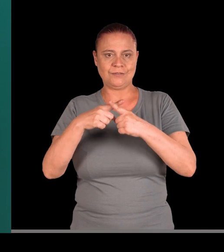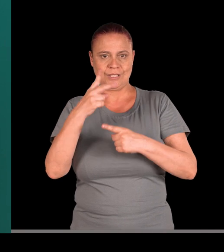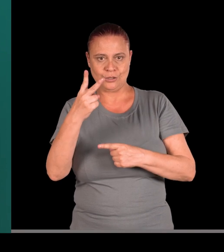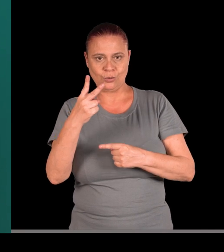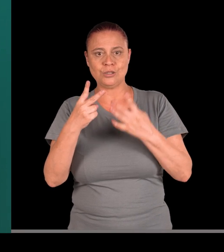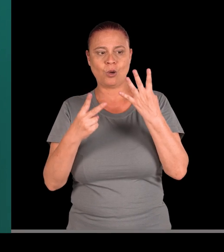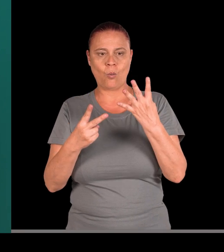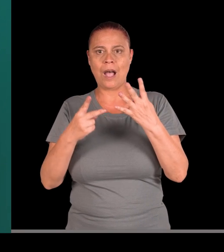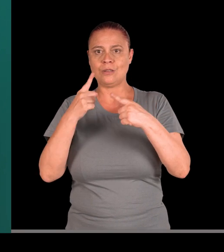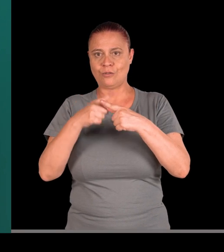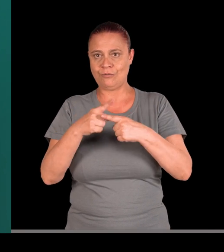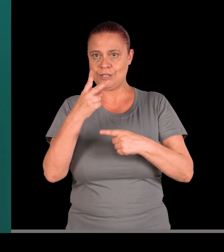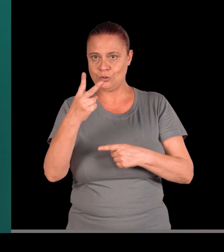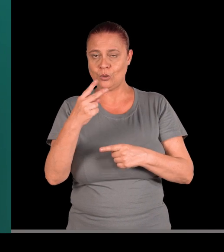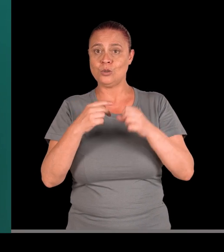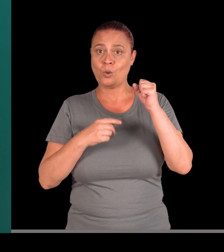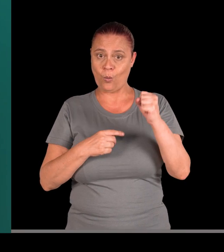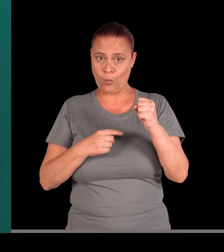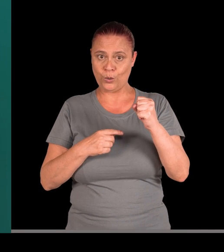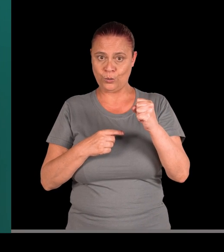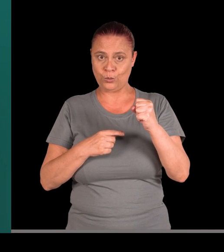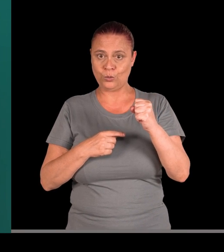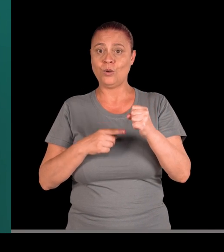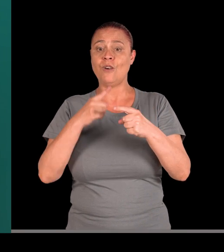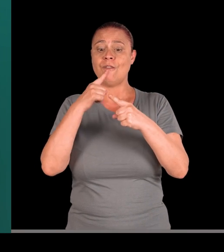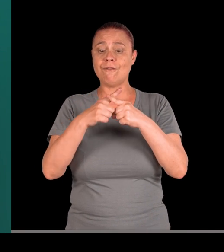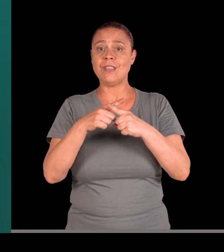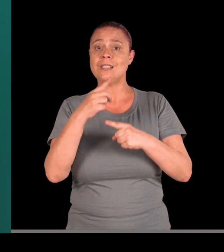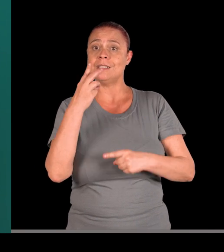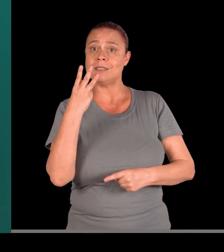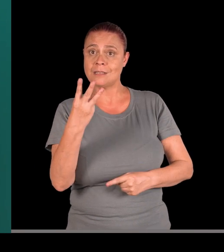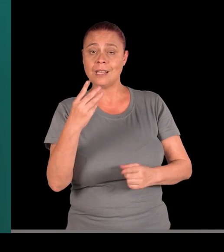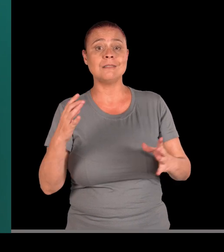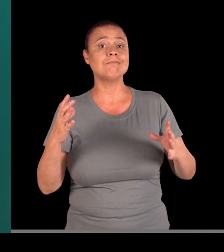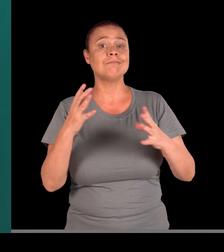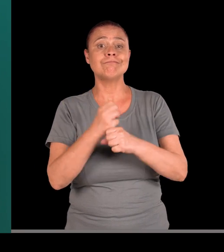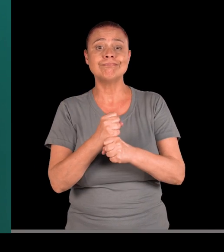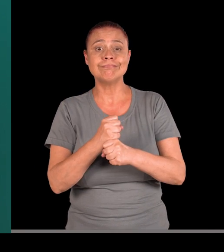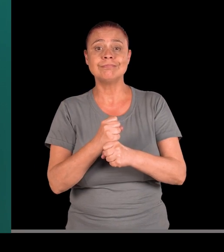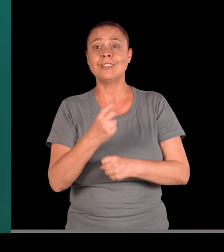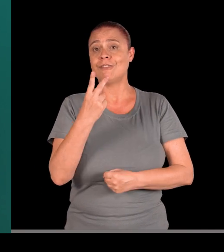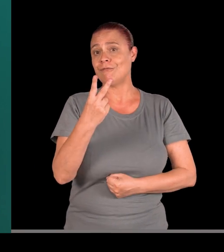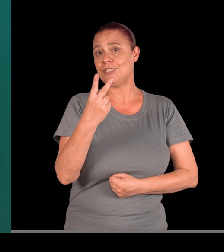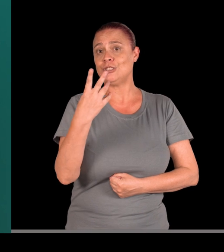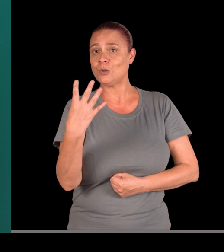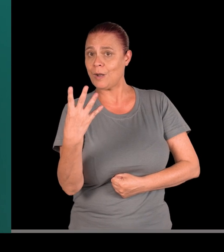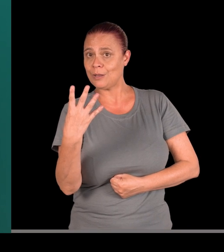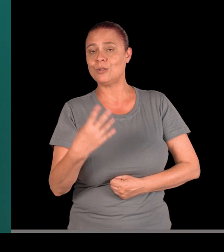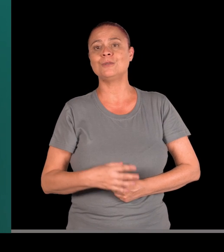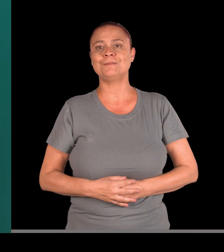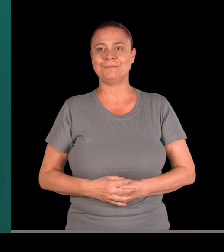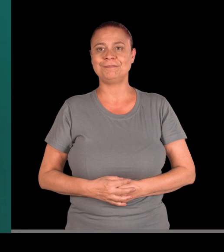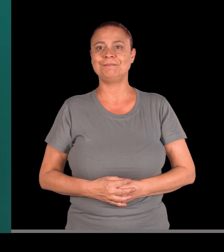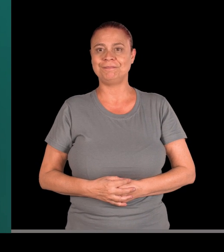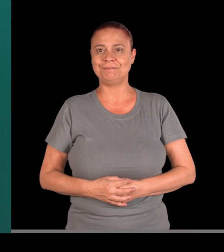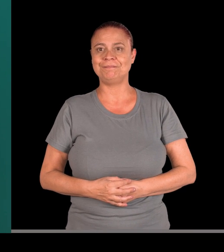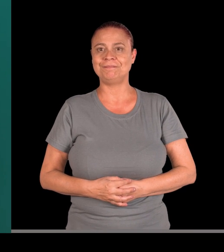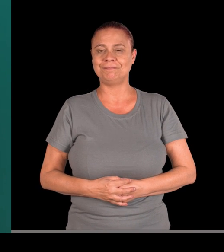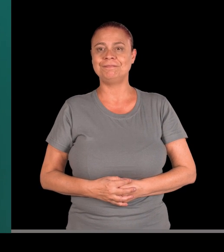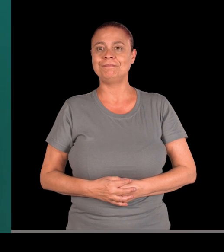vezes 2, 4. 4 vezes 2, 8. 8 vezes 3,